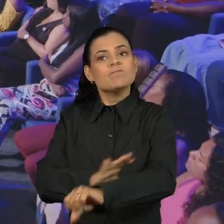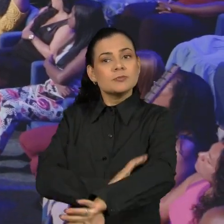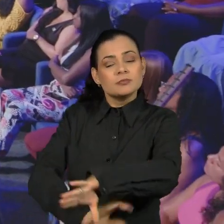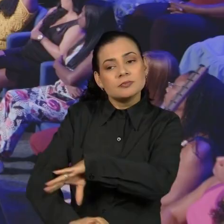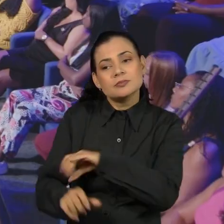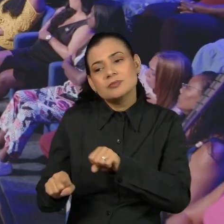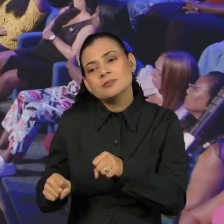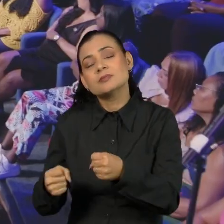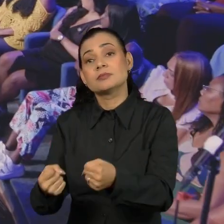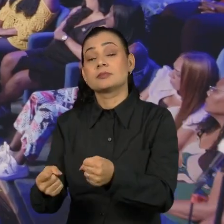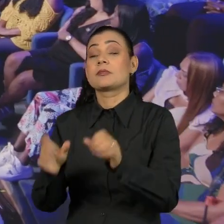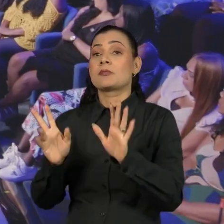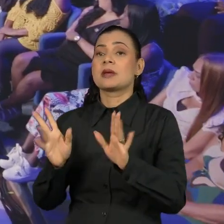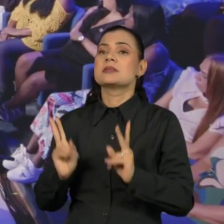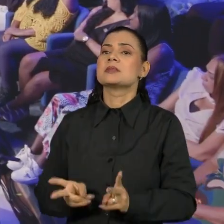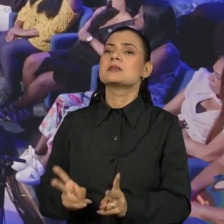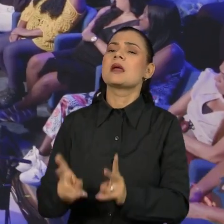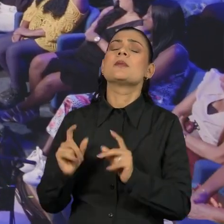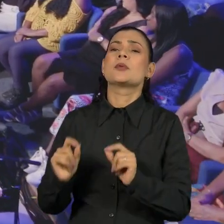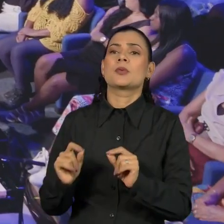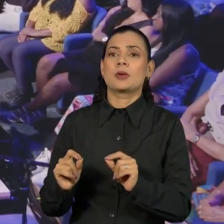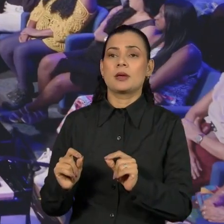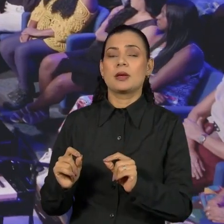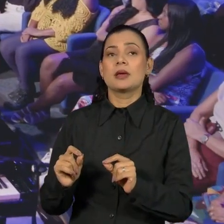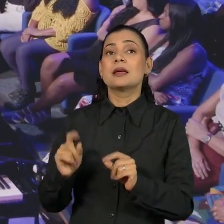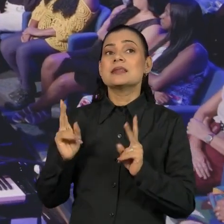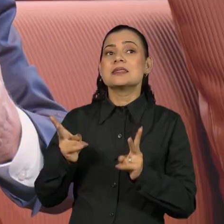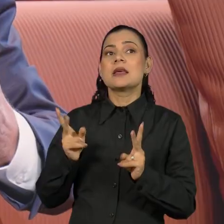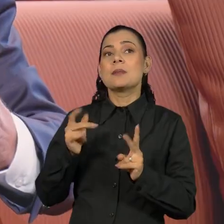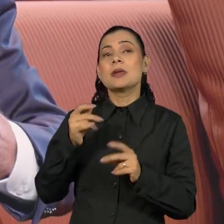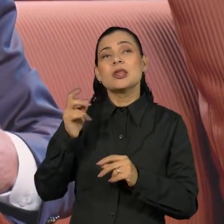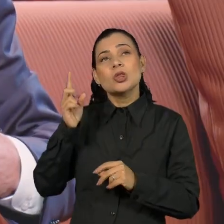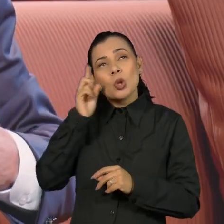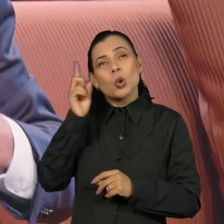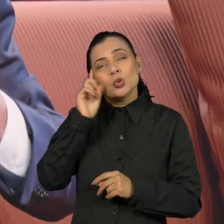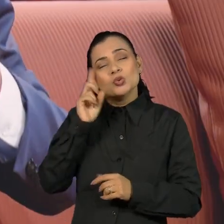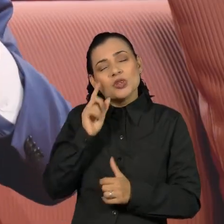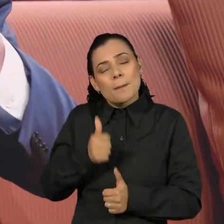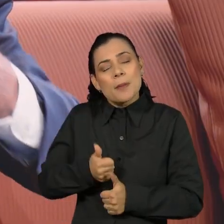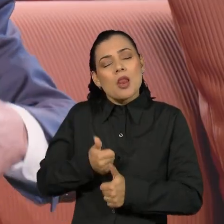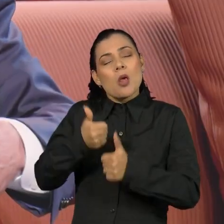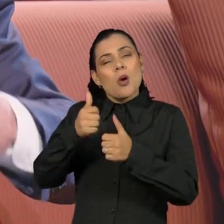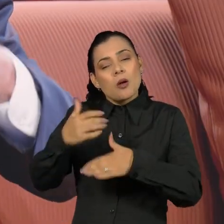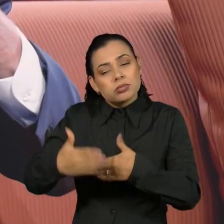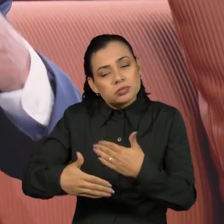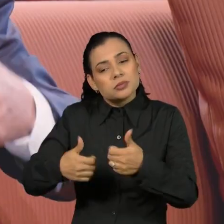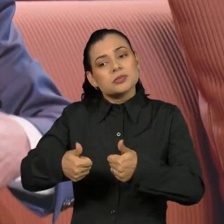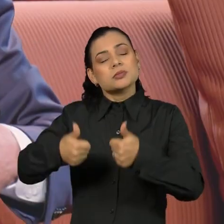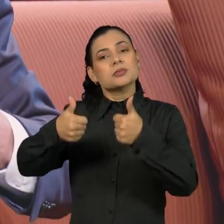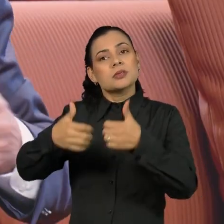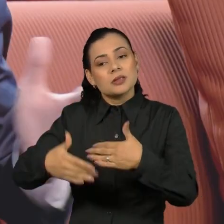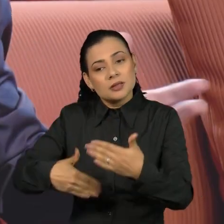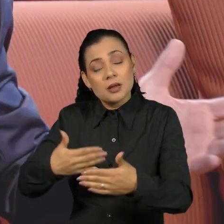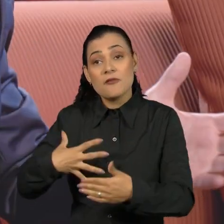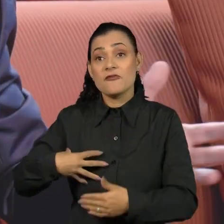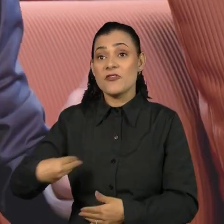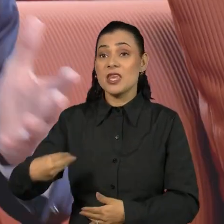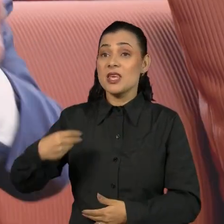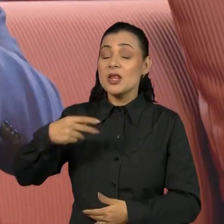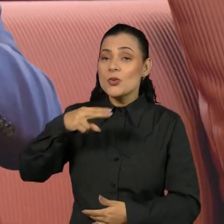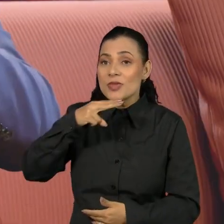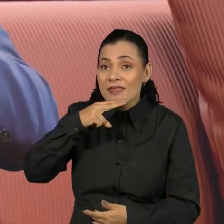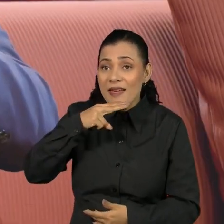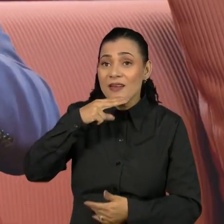você puder. E sempre deixar um amanhã melhor. Né? Os nossos filhos, netos, as